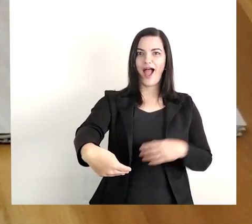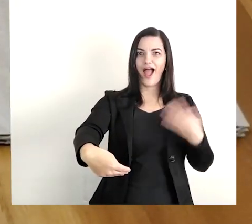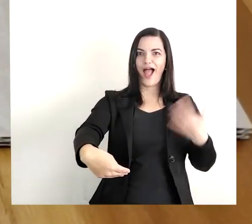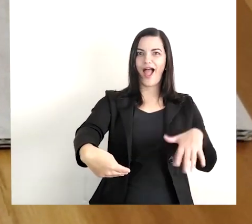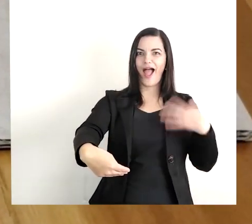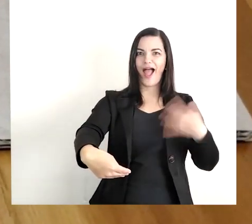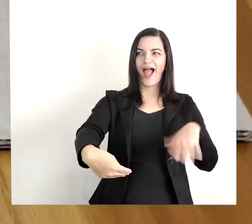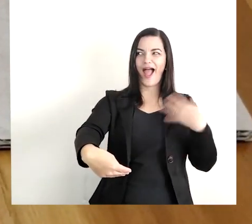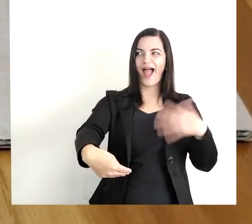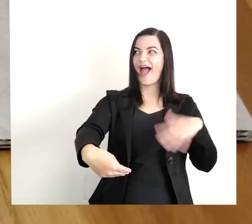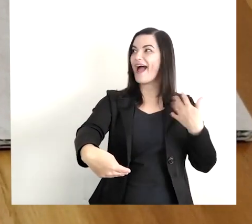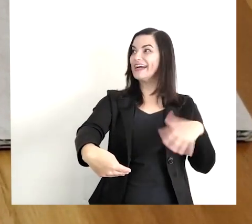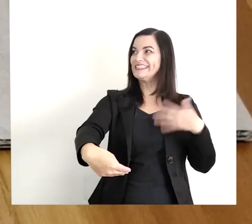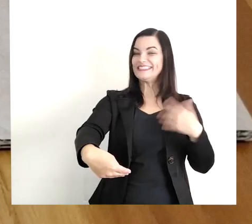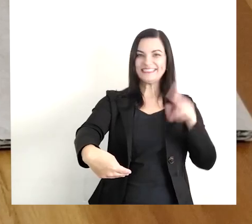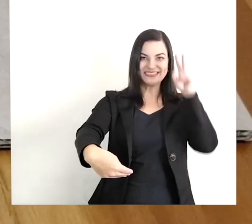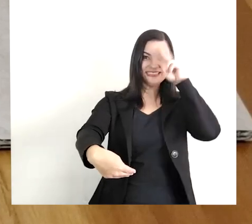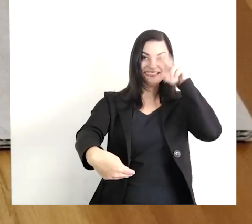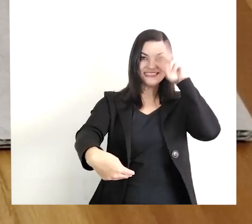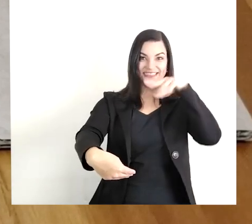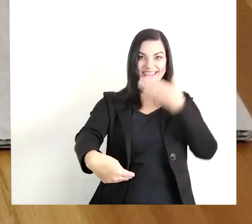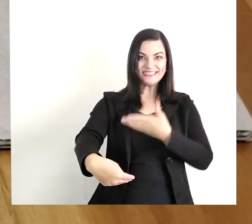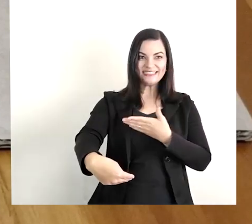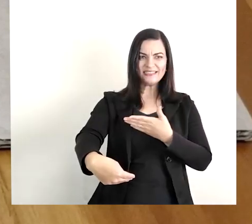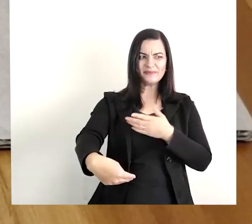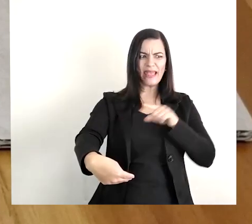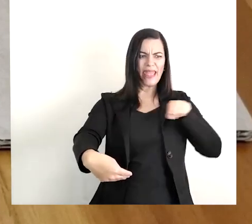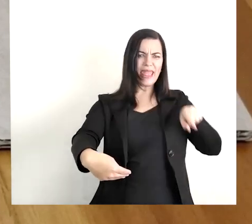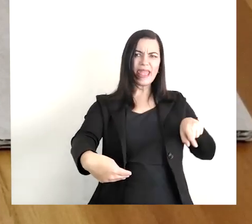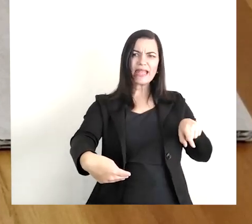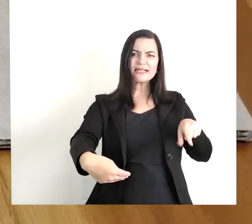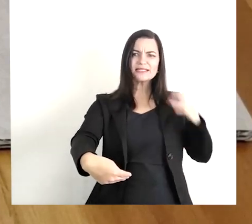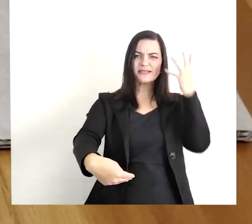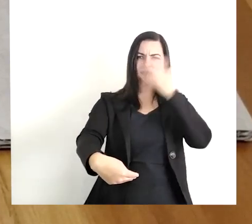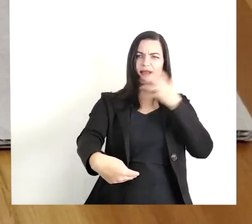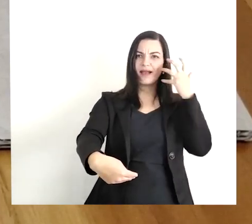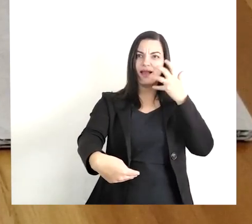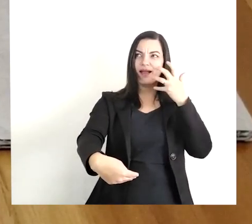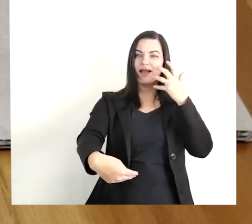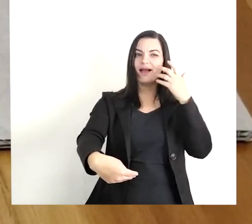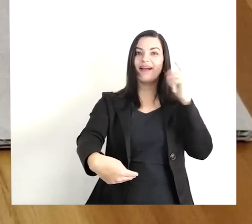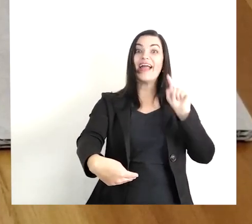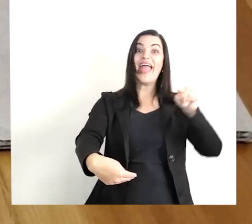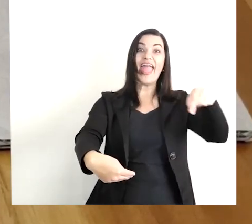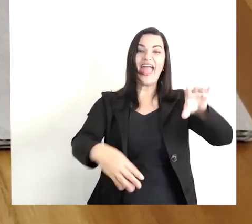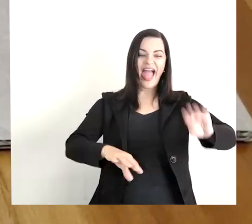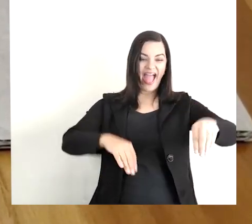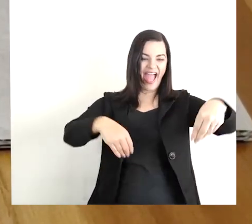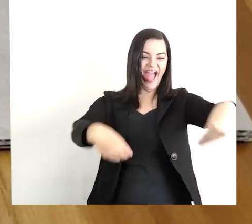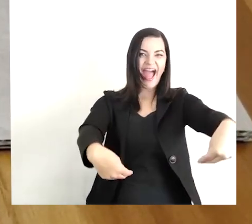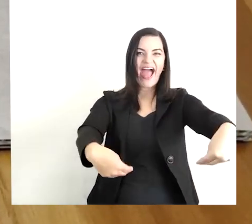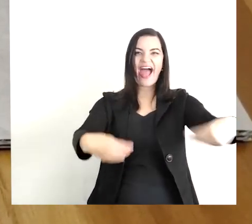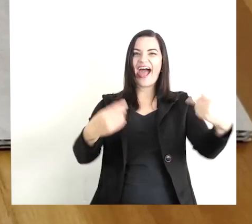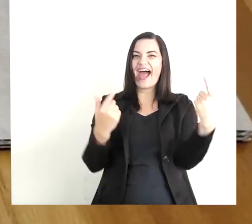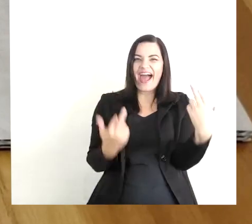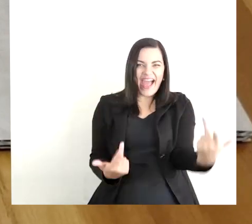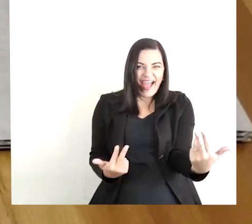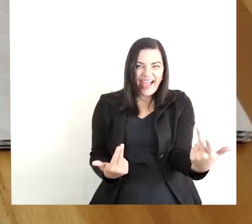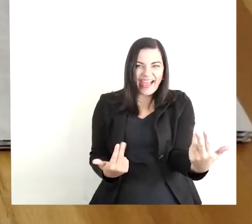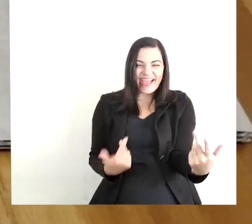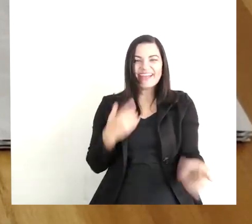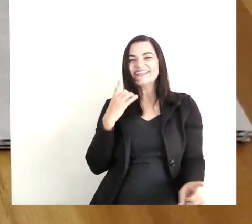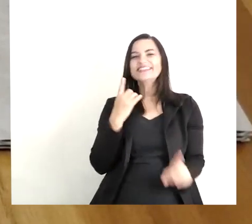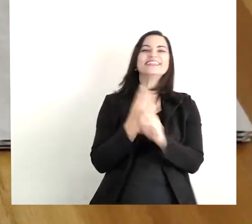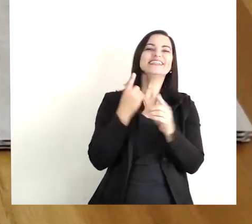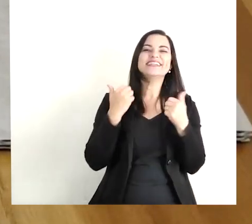Um apaixonado. Vocês lembram? Ai, será que era esse que era apaixonado? Ai, esse. Muito bem,